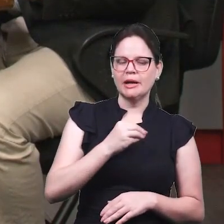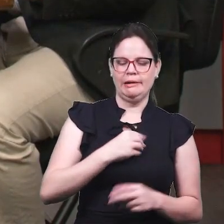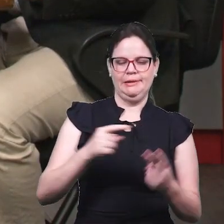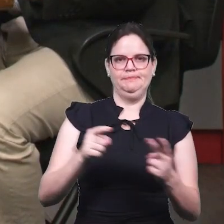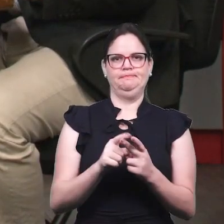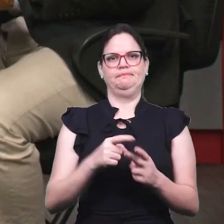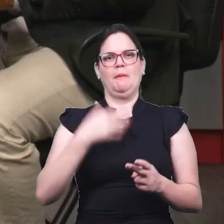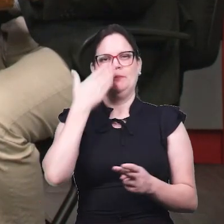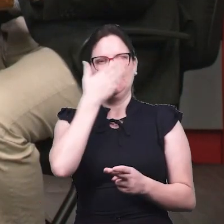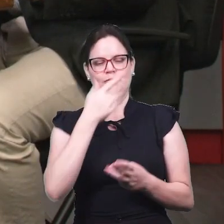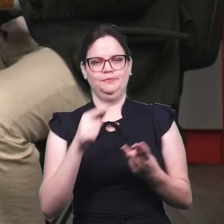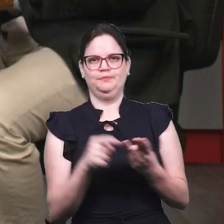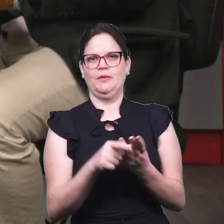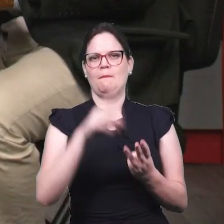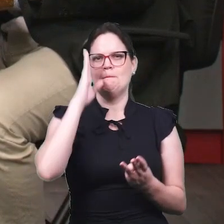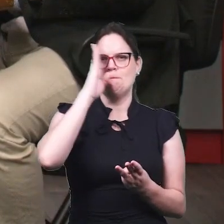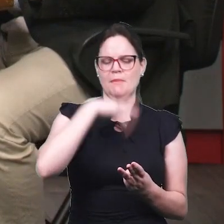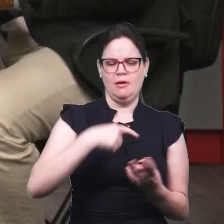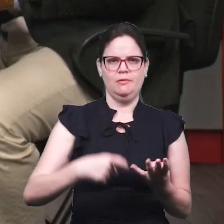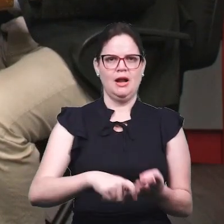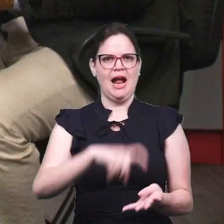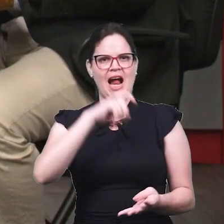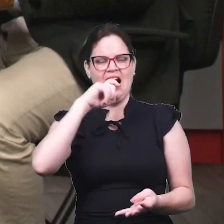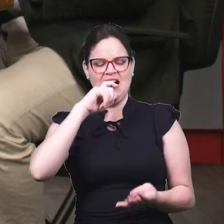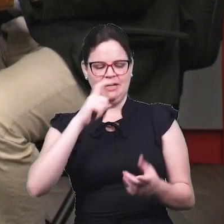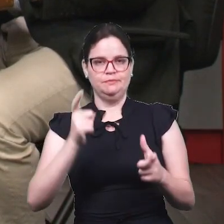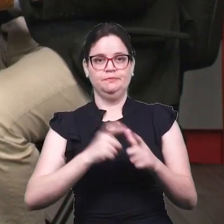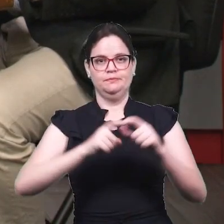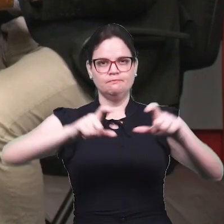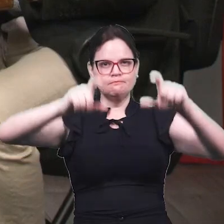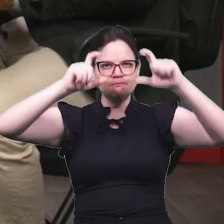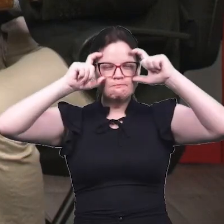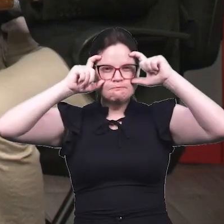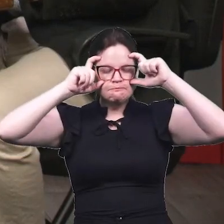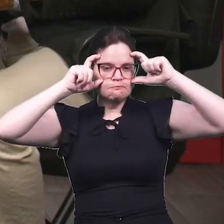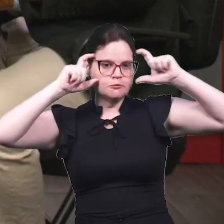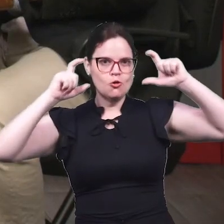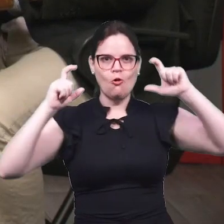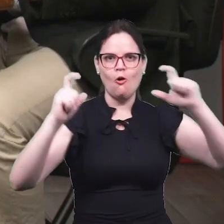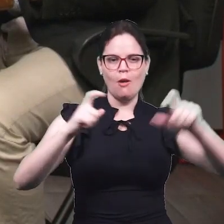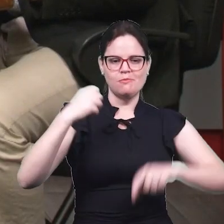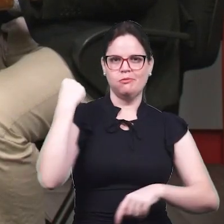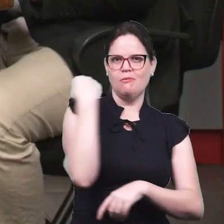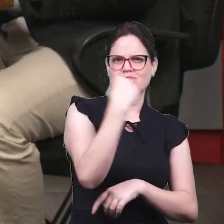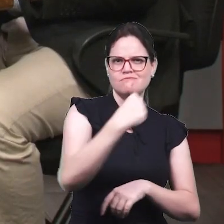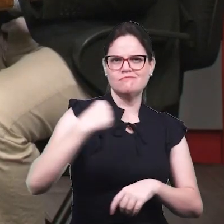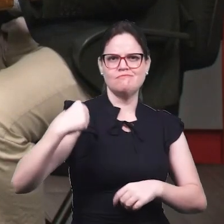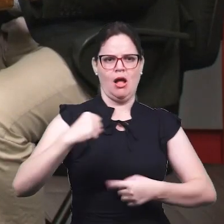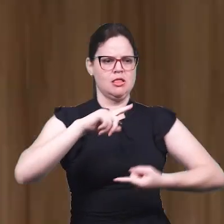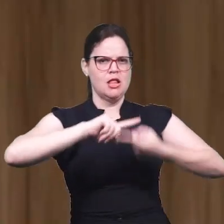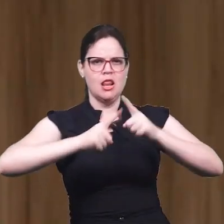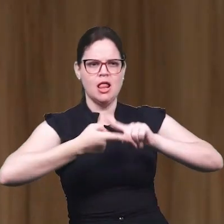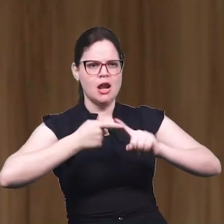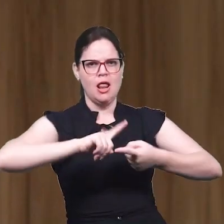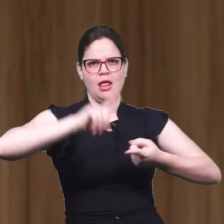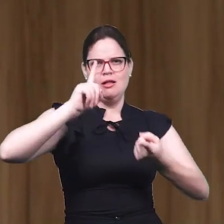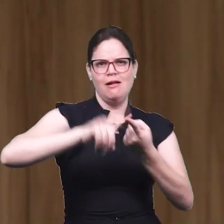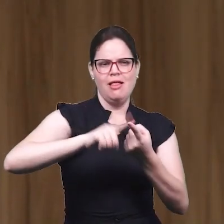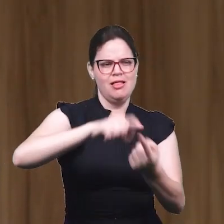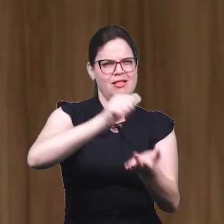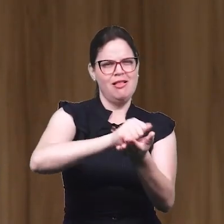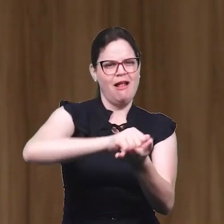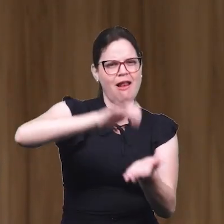prostituição, malícia, avareza, maldade, cheios de inveja, homicídio, contenda,